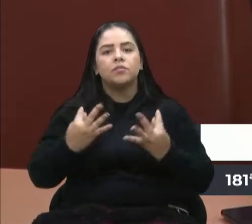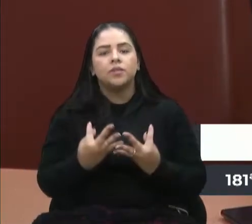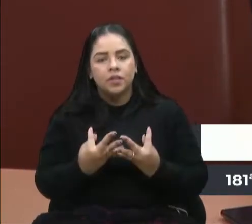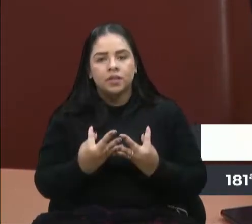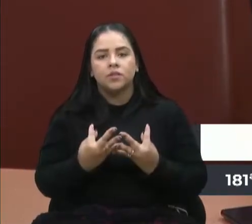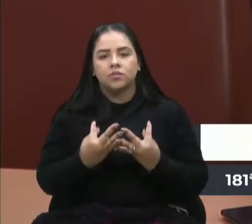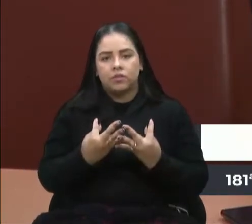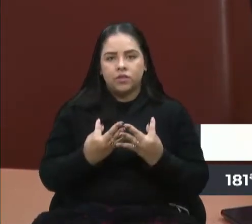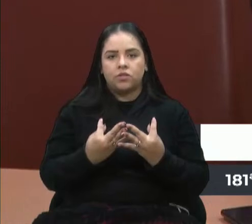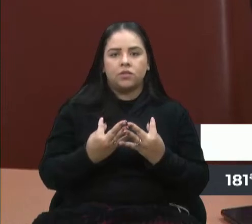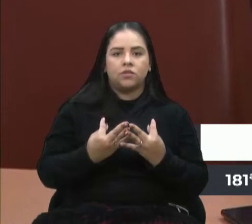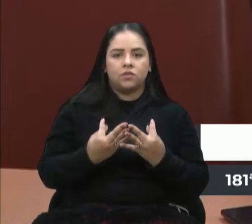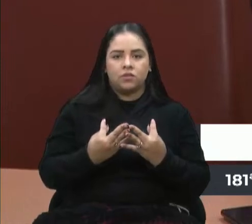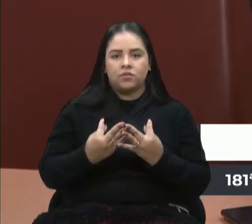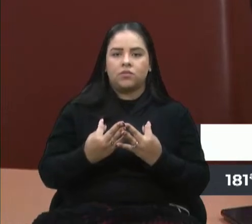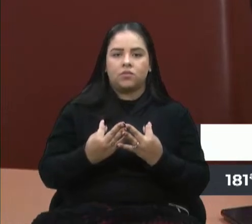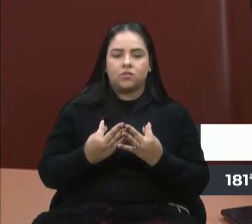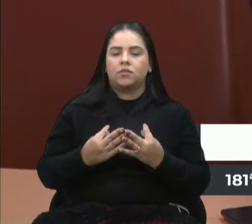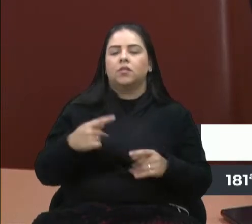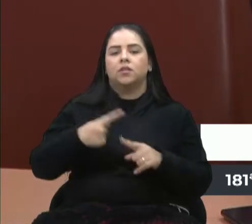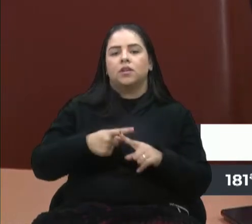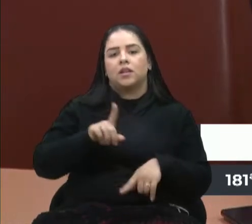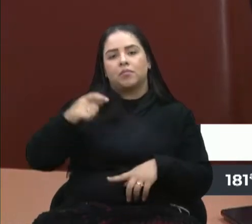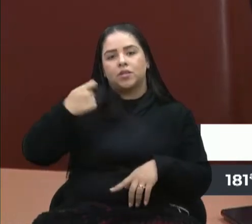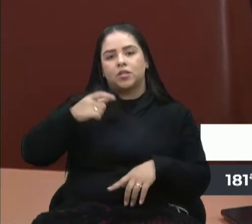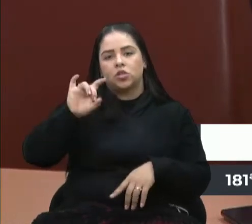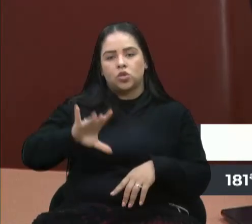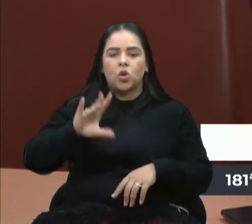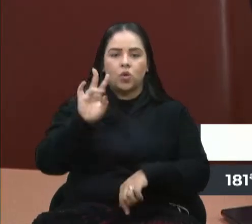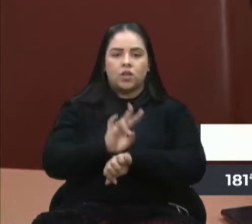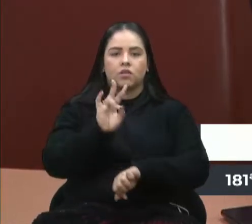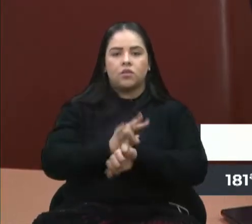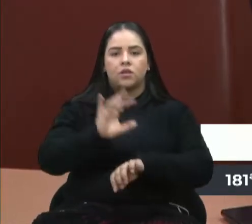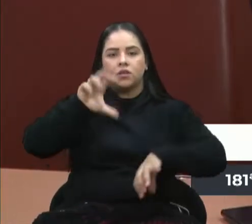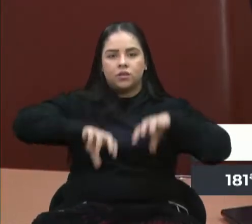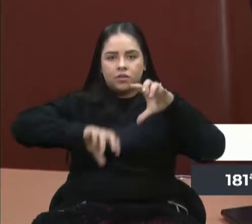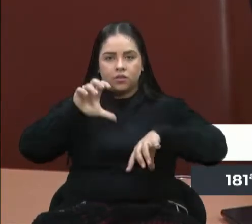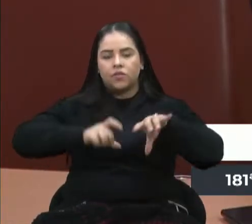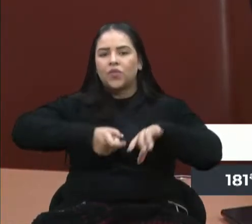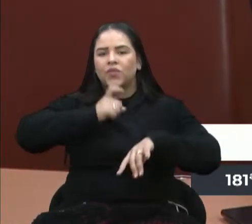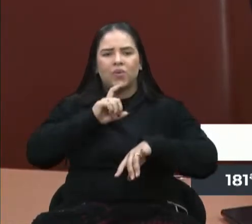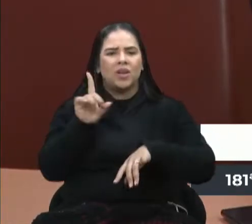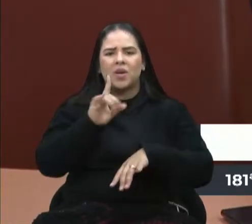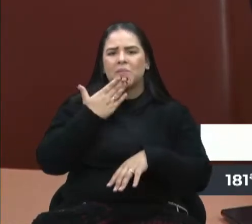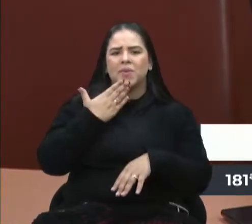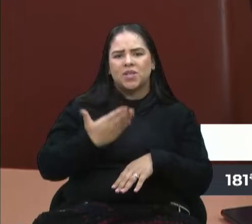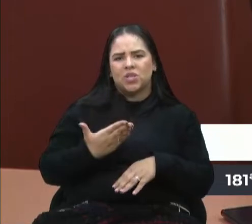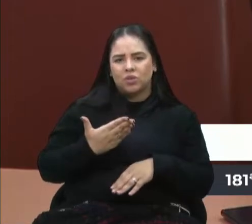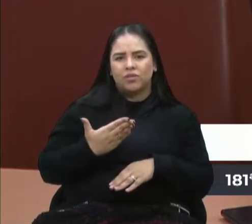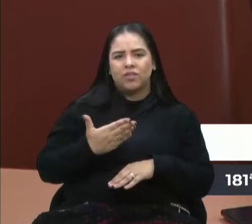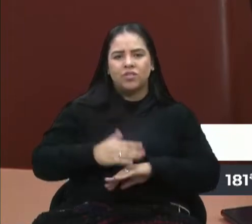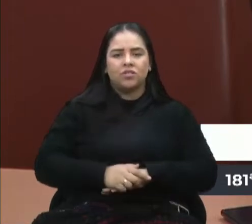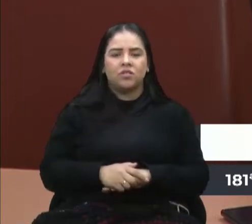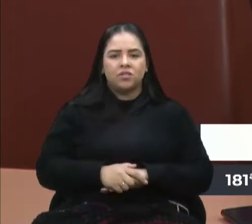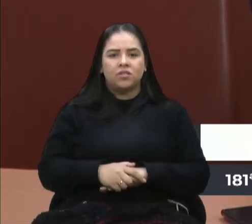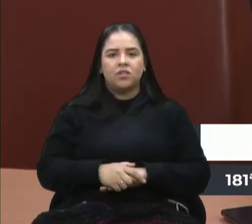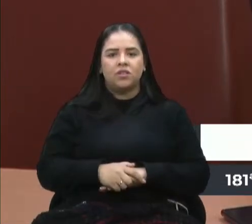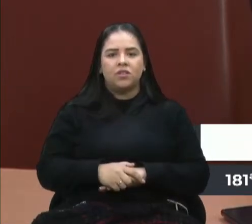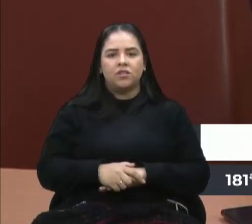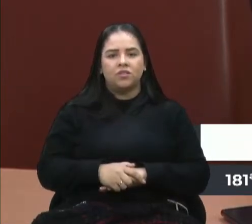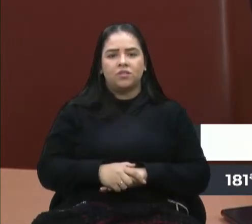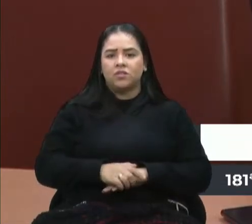ali precisam somente de proteção da chuva e do frio, somente isso. Ninguém pediu para professor nenhum estar